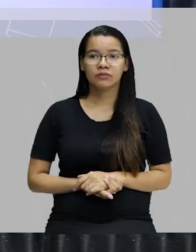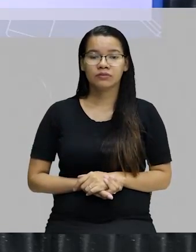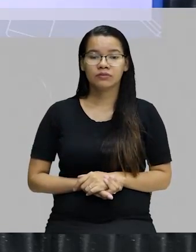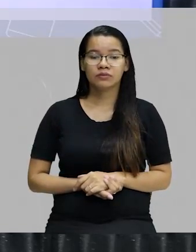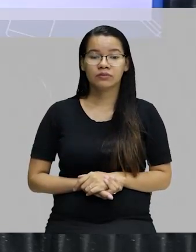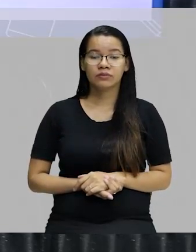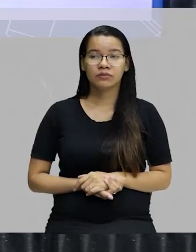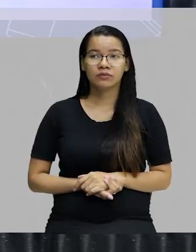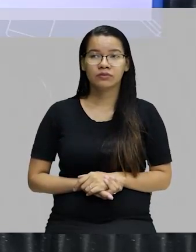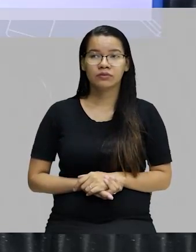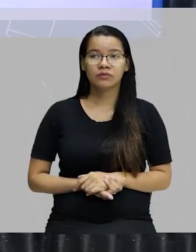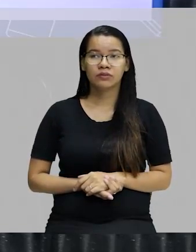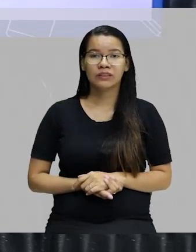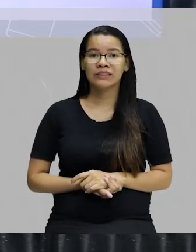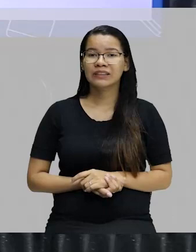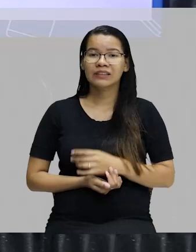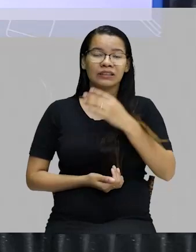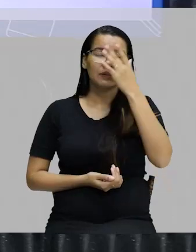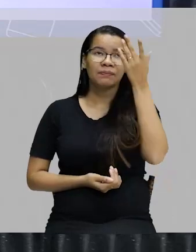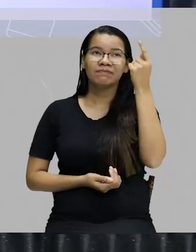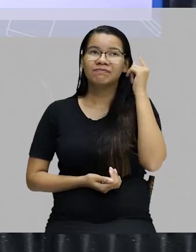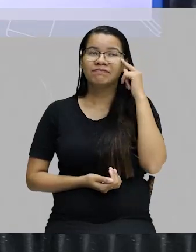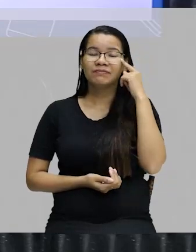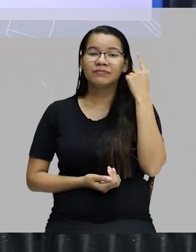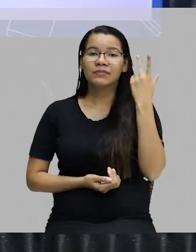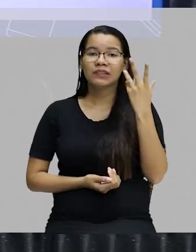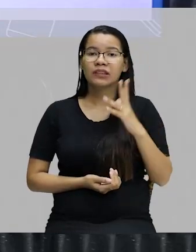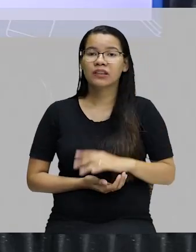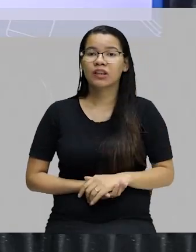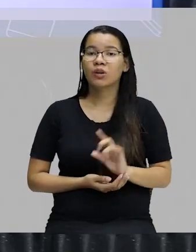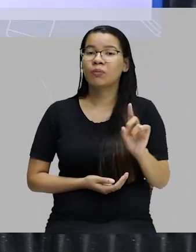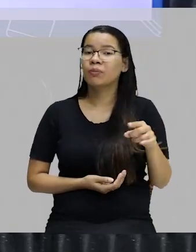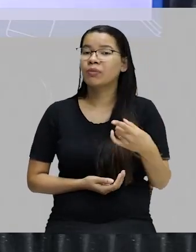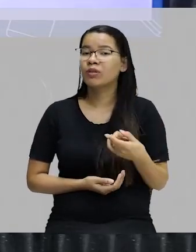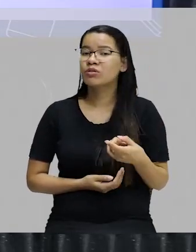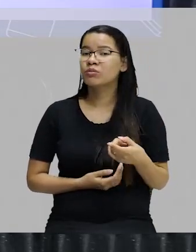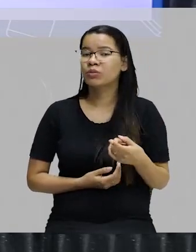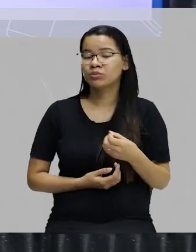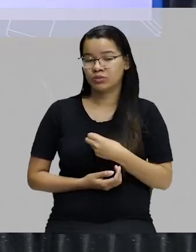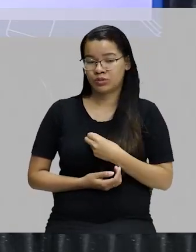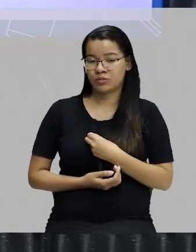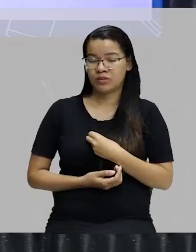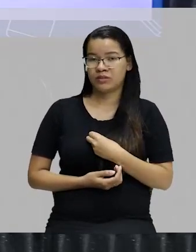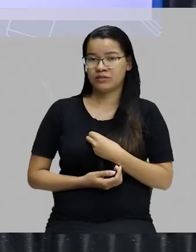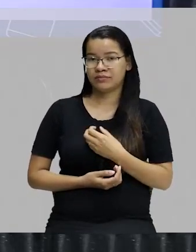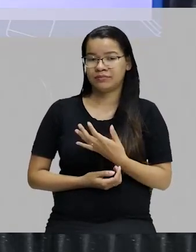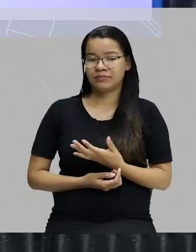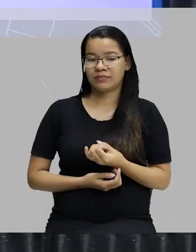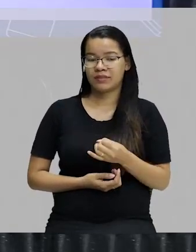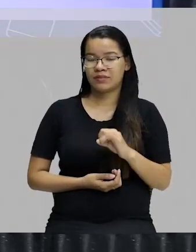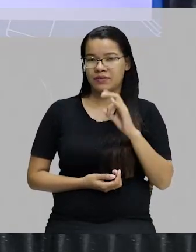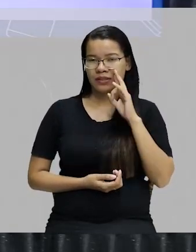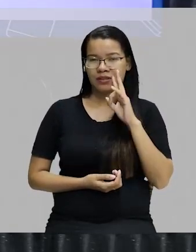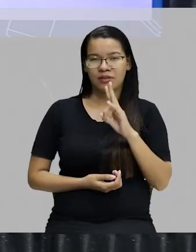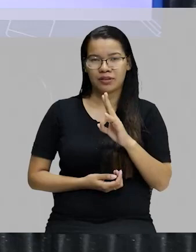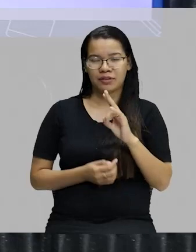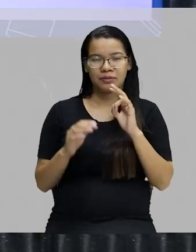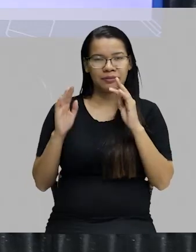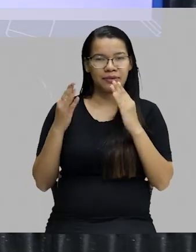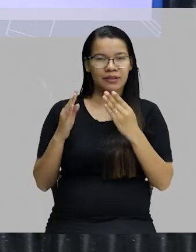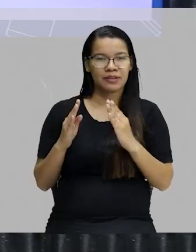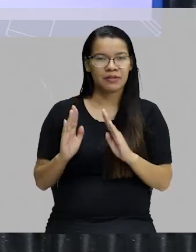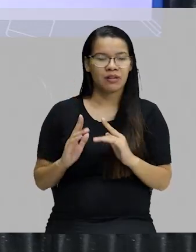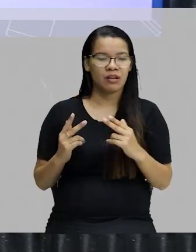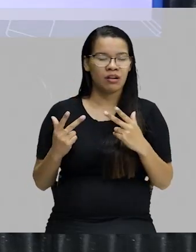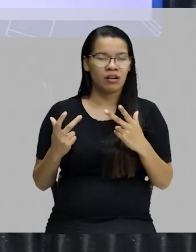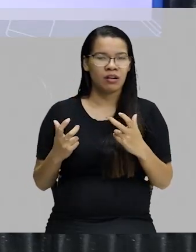32, 64. Quem seria, então, agora esse próximo número? Se você está olhando, observando